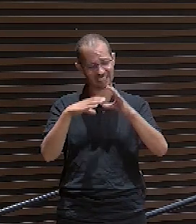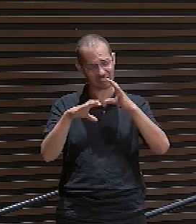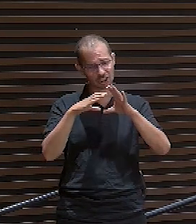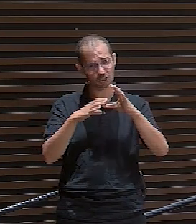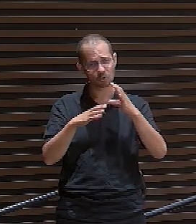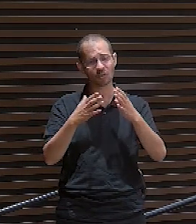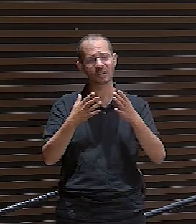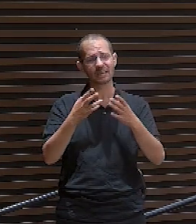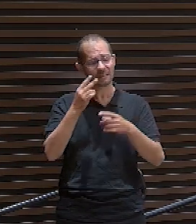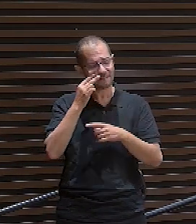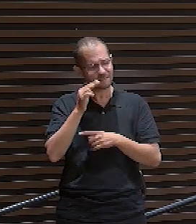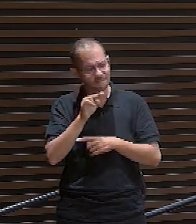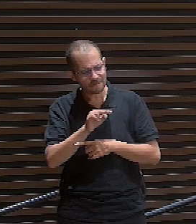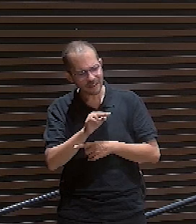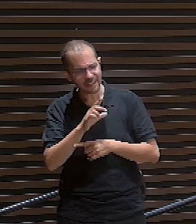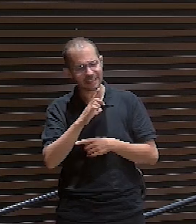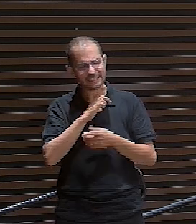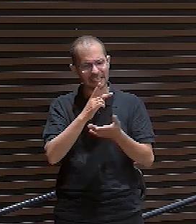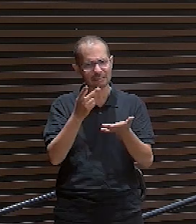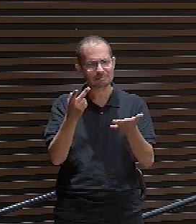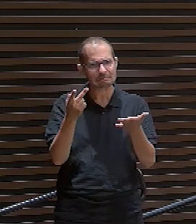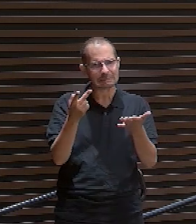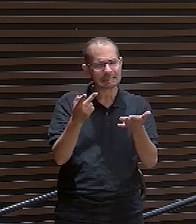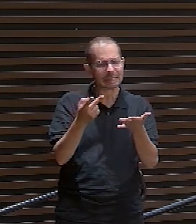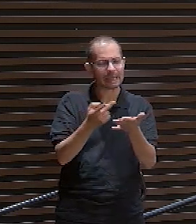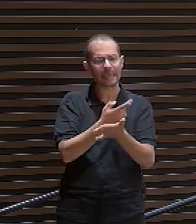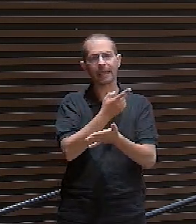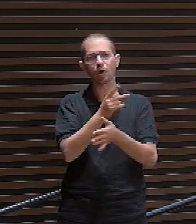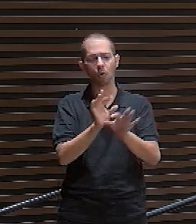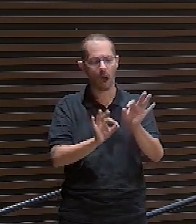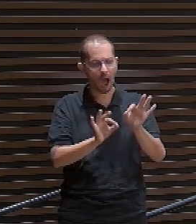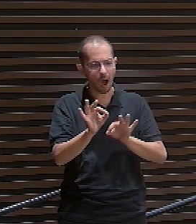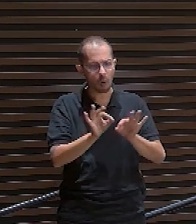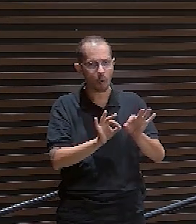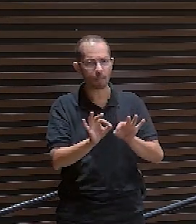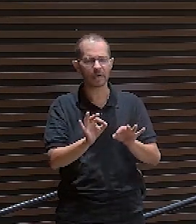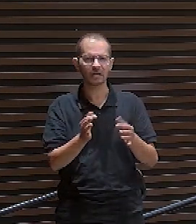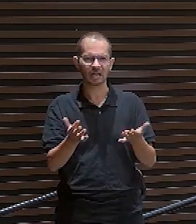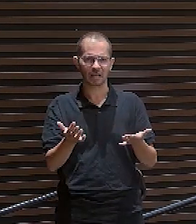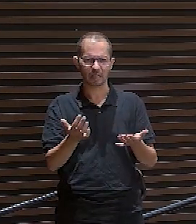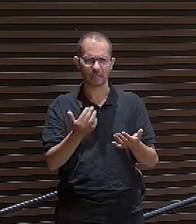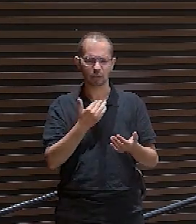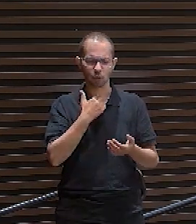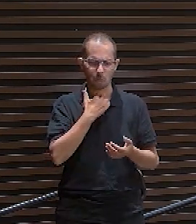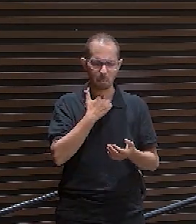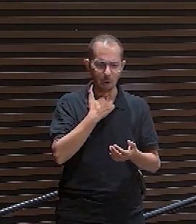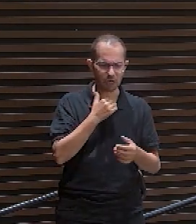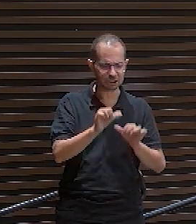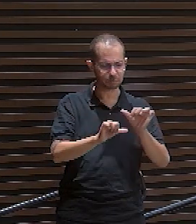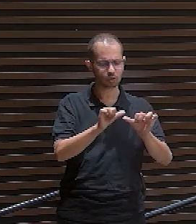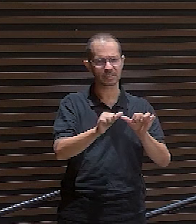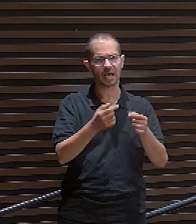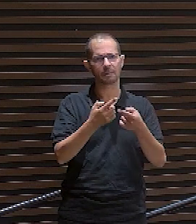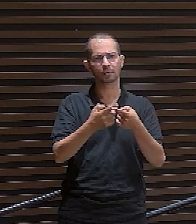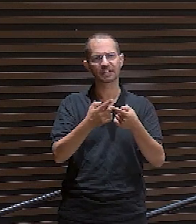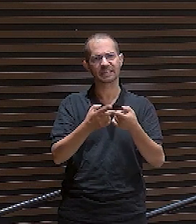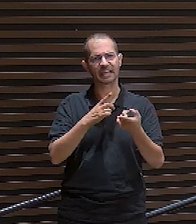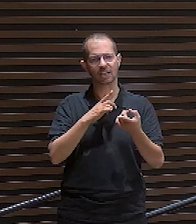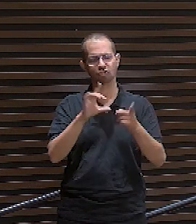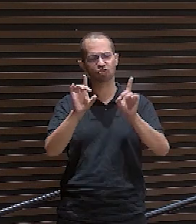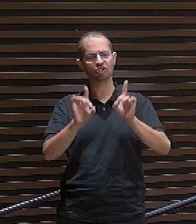aqui, descobre que o cântico tem um buraco, corrige, e não pode mexer porque tem direitos autorais, então não canta.